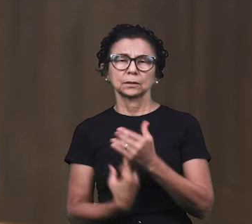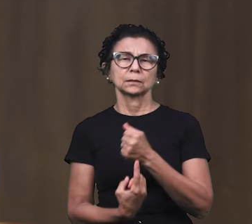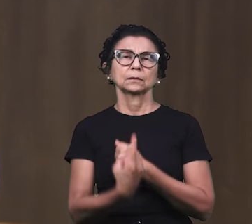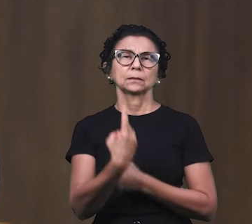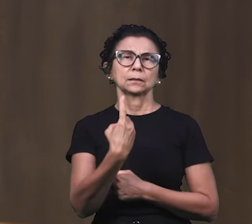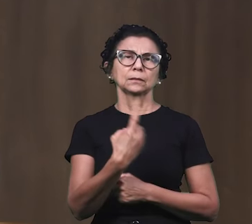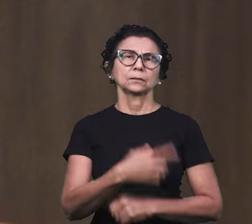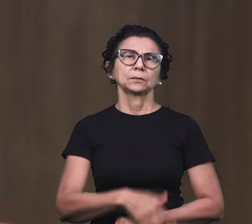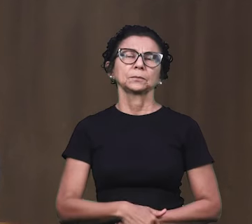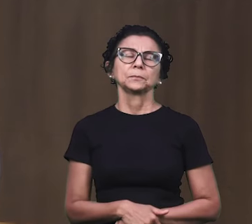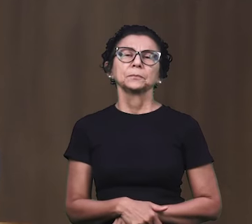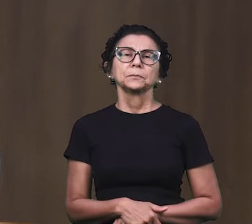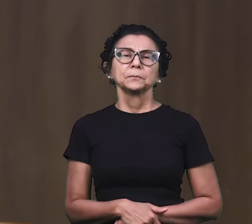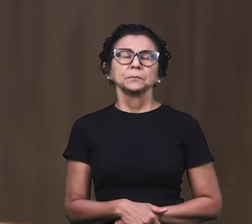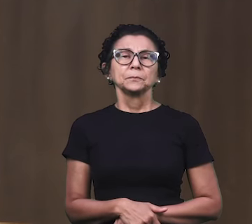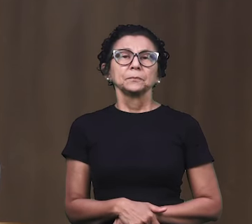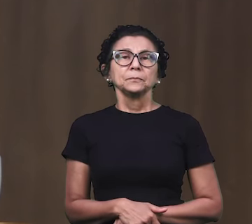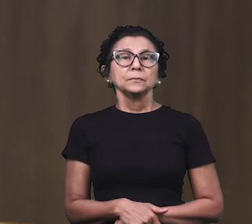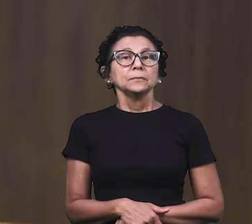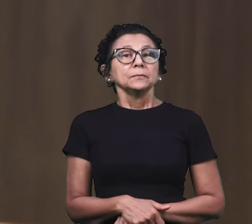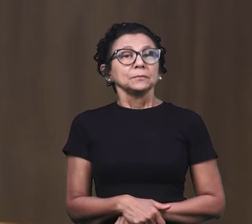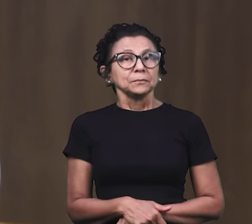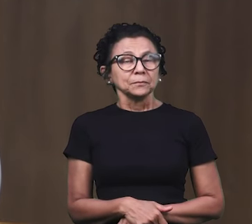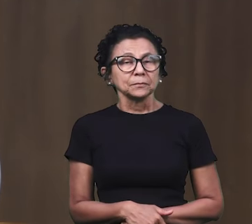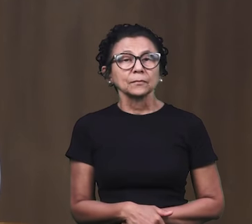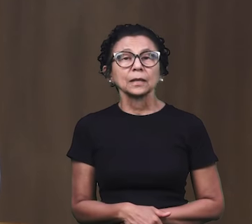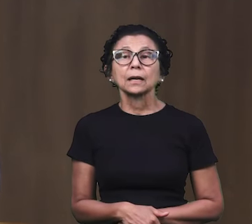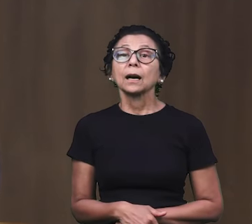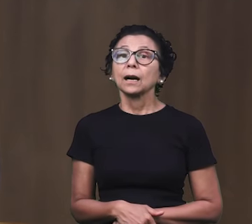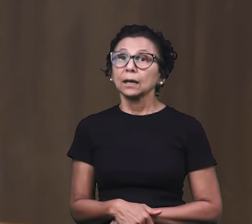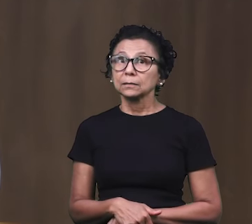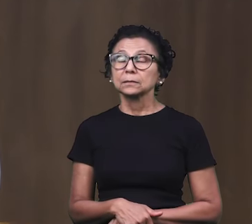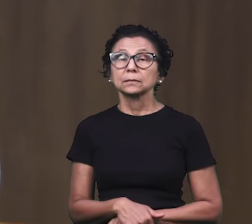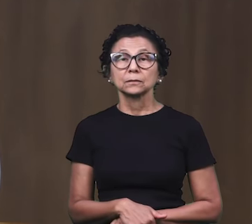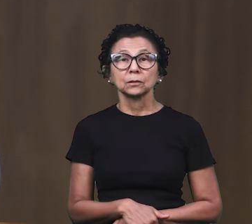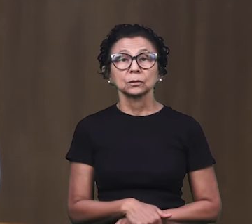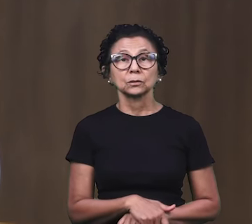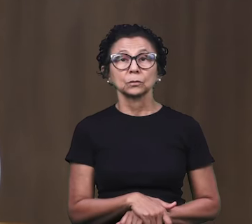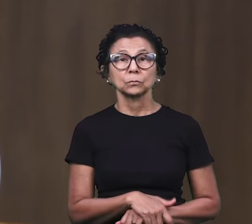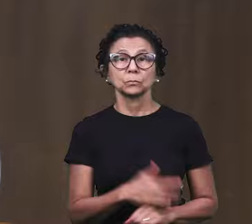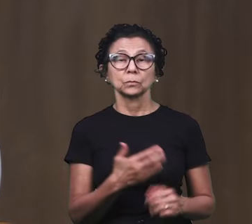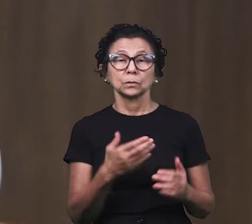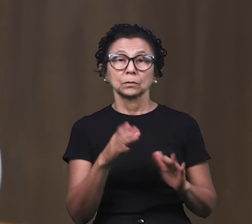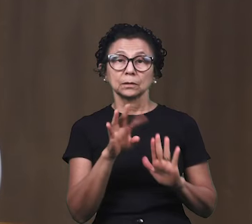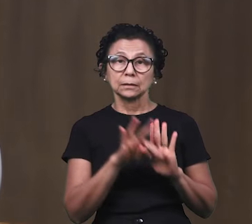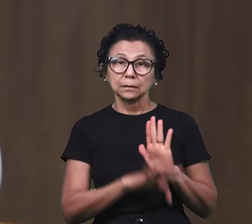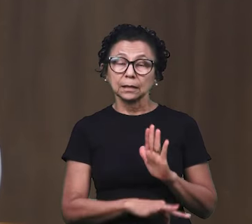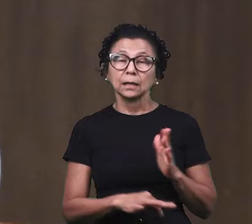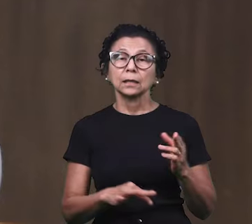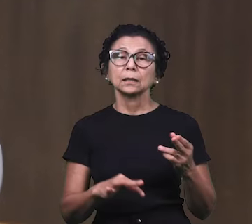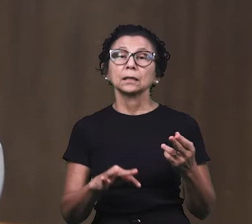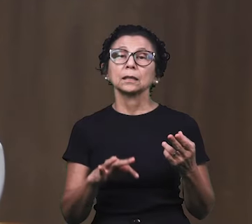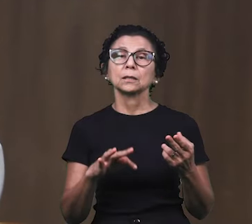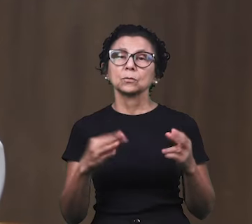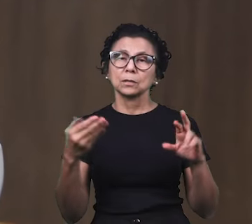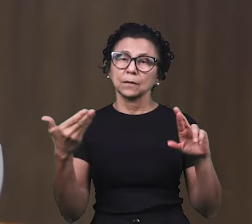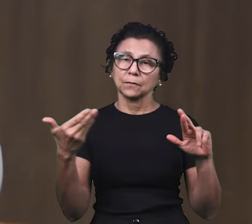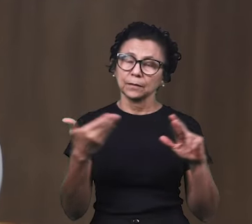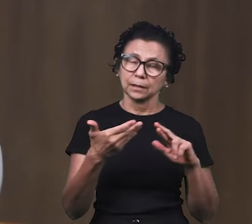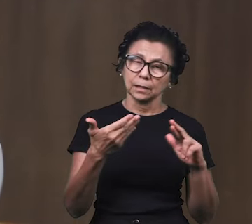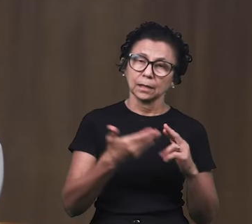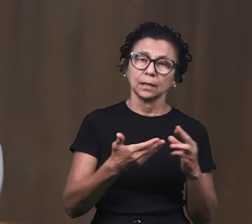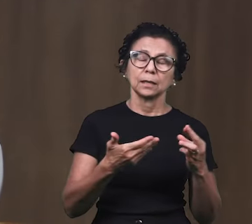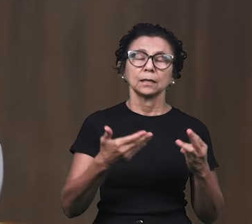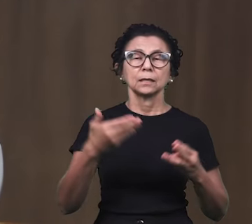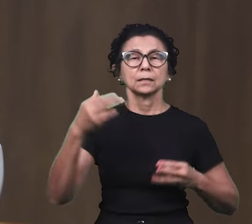do Espírito Santo. E nós temos seguido uma sequência dos textos bíblicos, dos livros